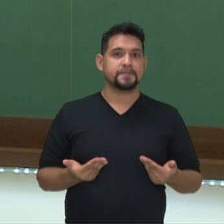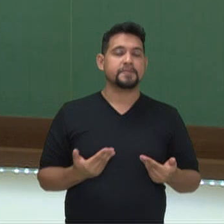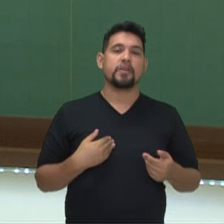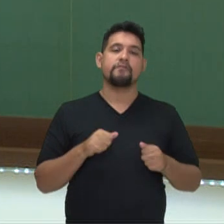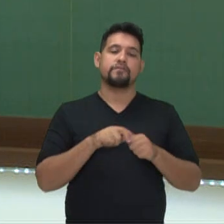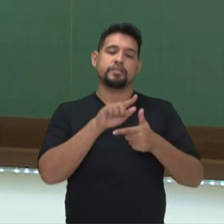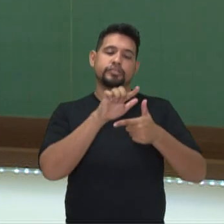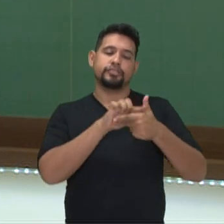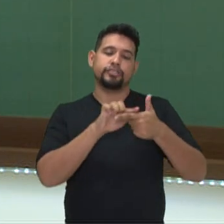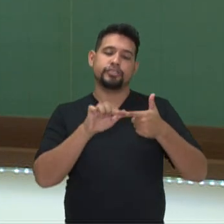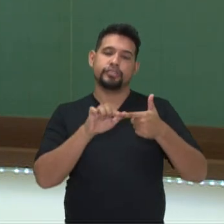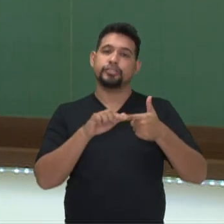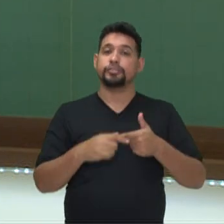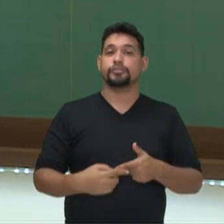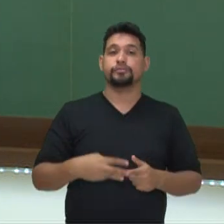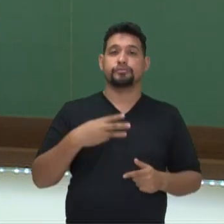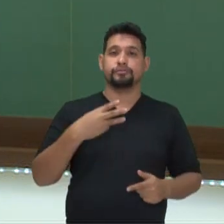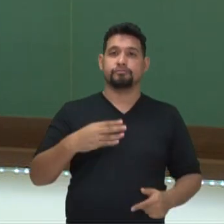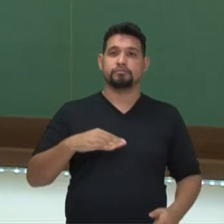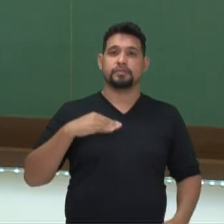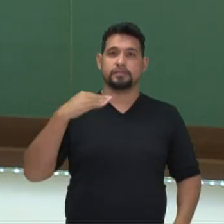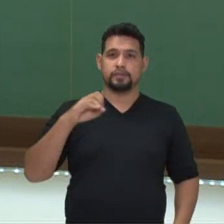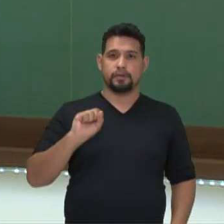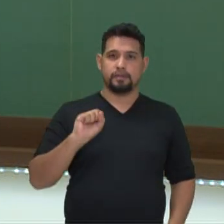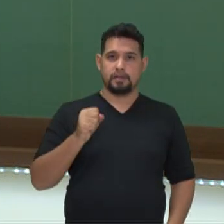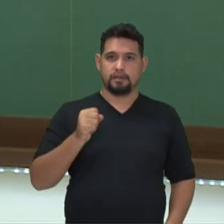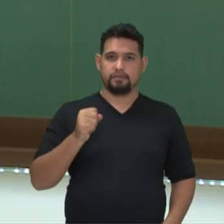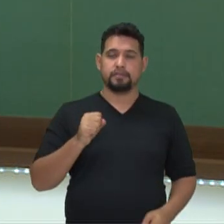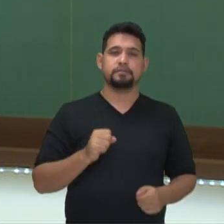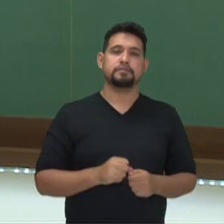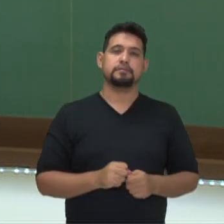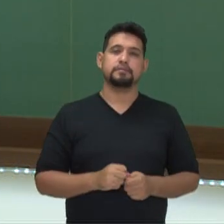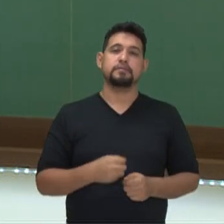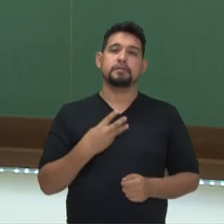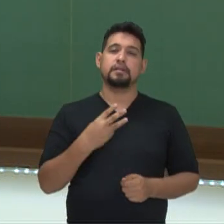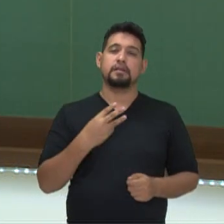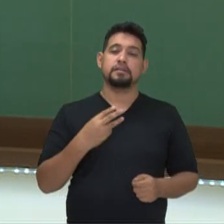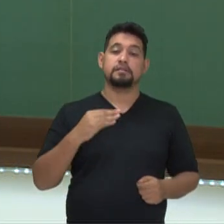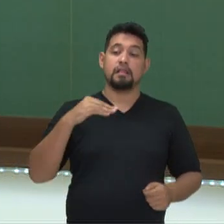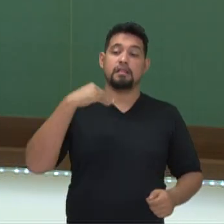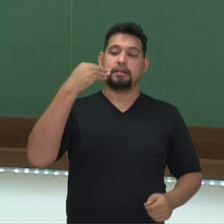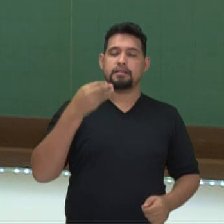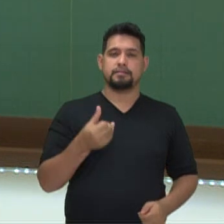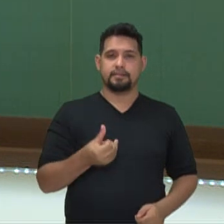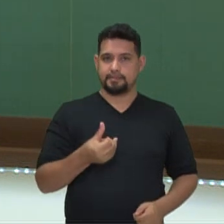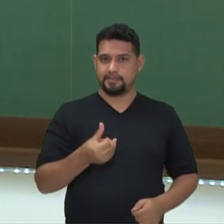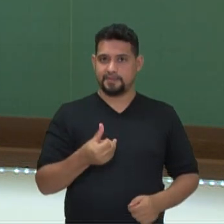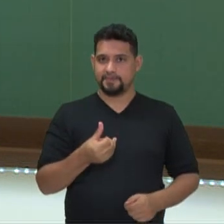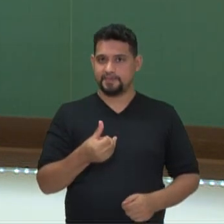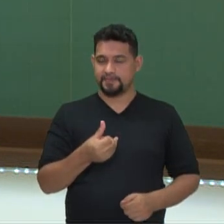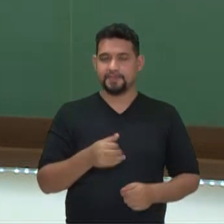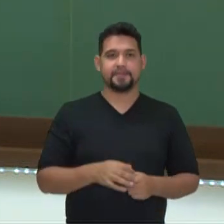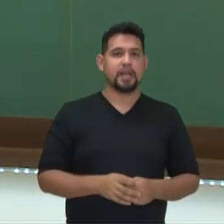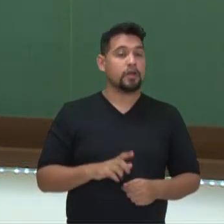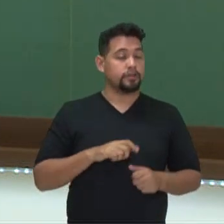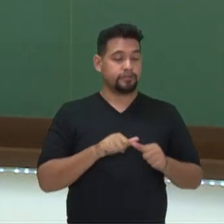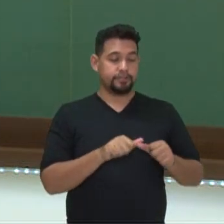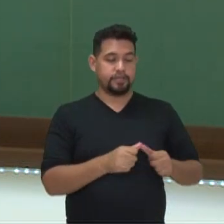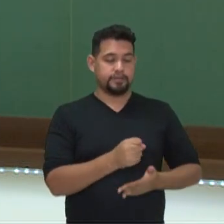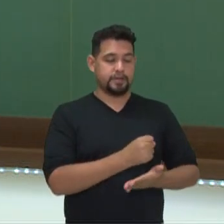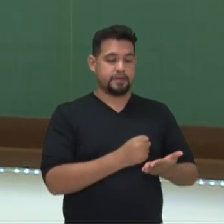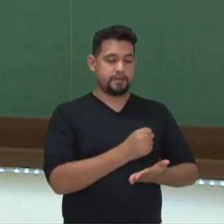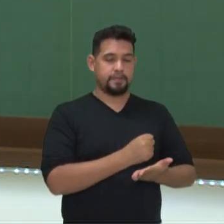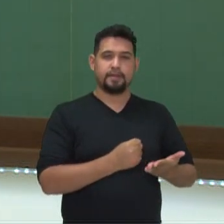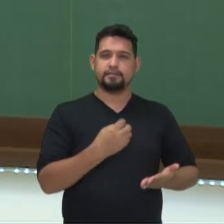vou dividir o 3 elevado à oitava potência por 3 elevado à sexta. Então, eu mantenho a minha base